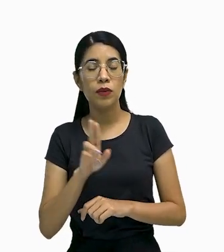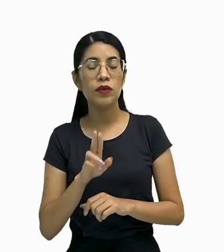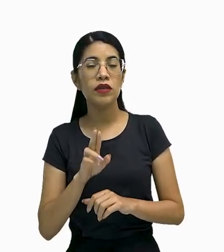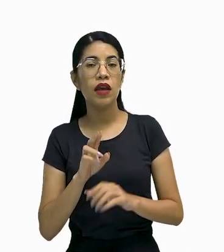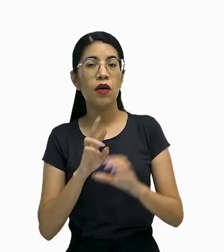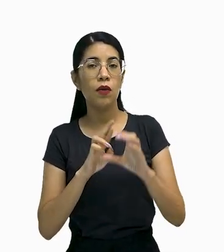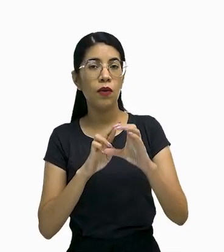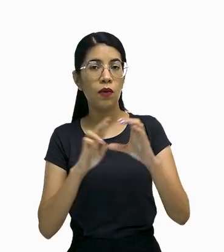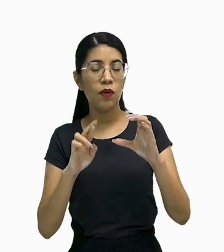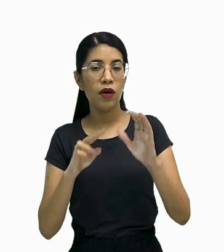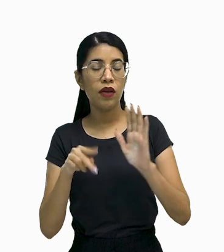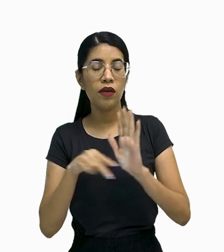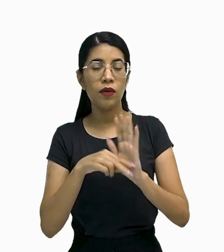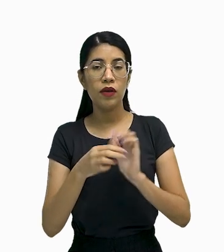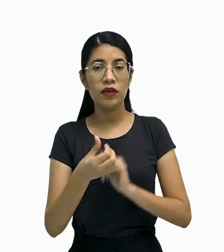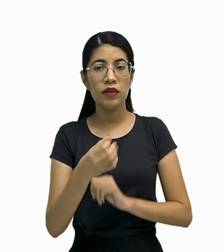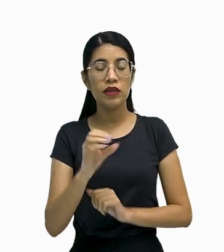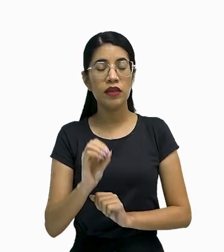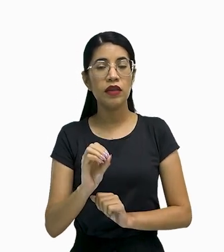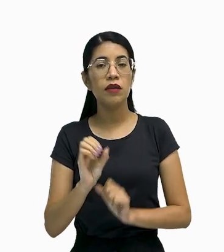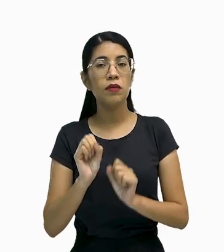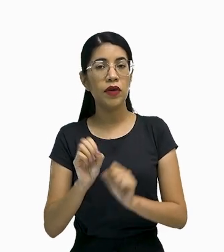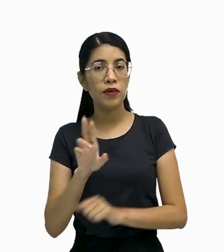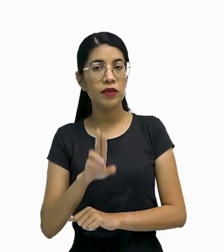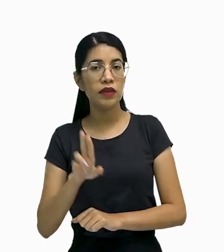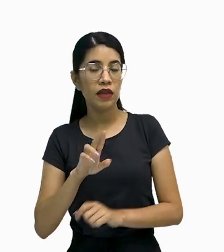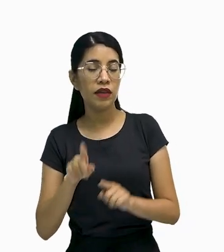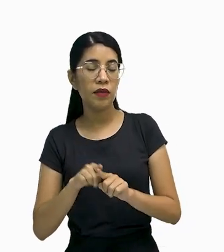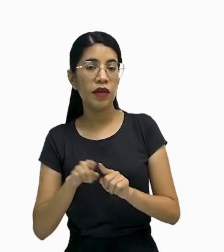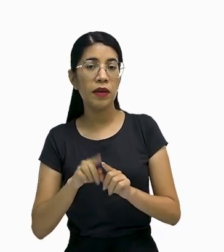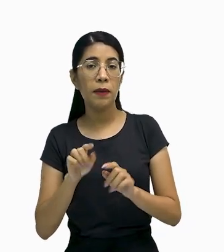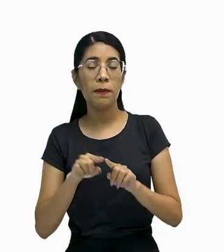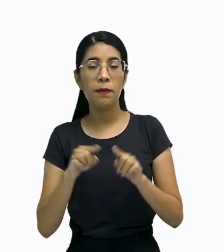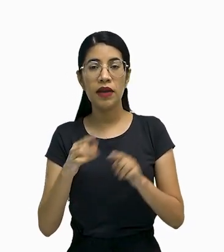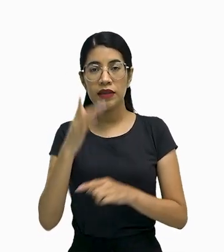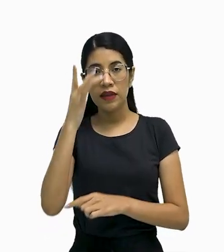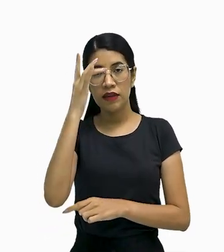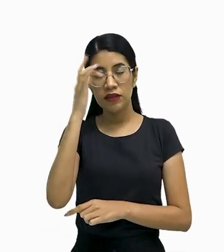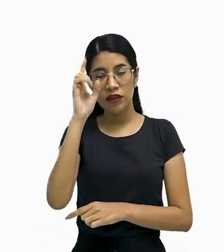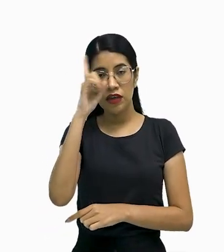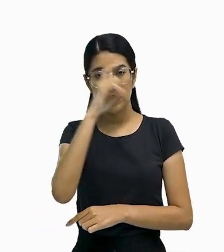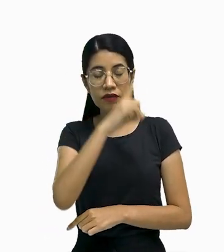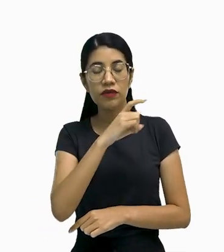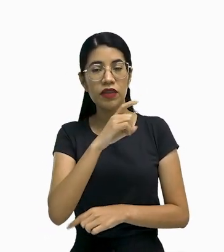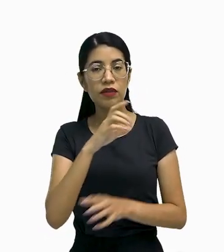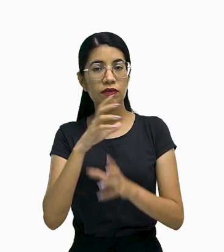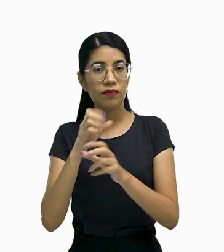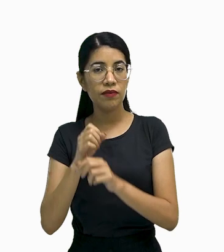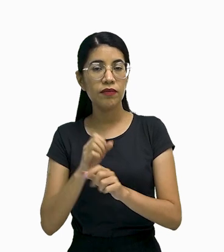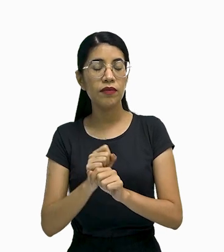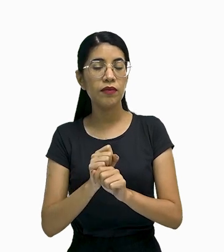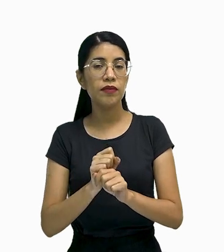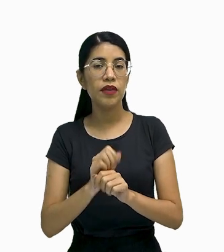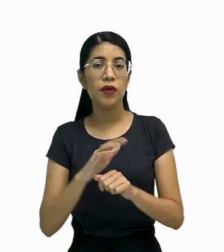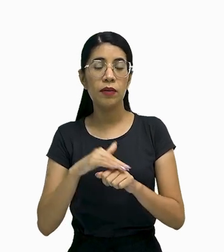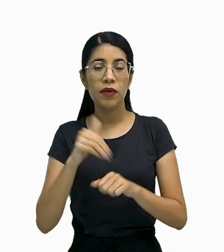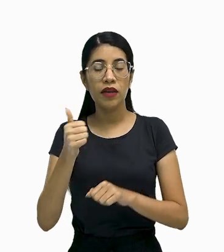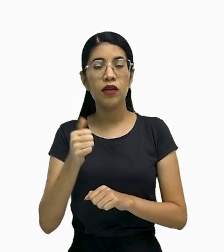60? Poderia, mas seria trabalho a mais. Então, a gente faz o seguinte, ó. Eu vou